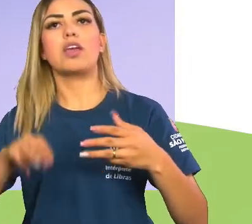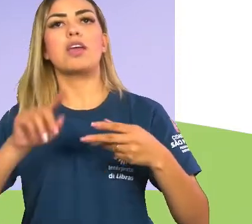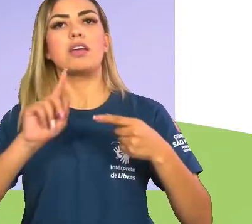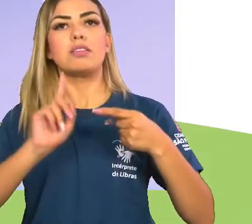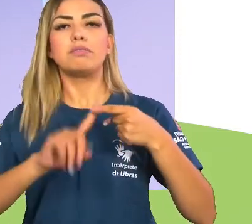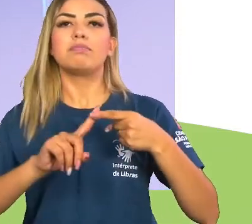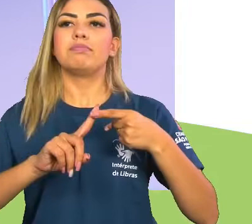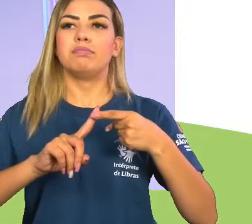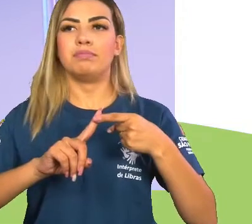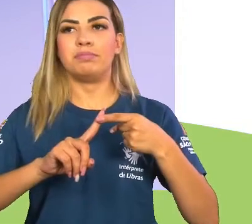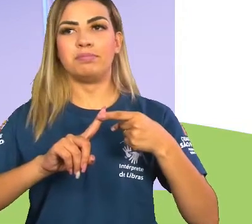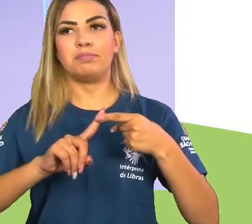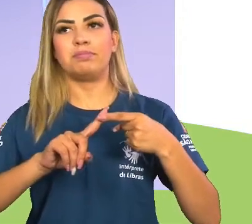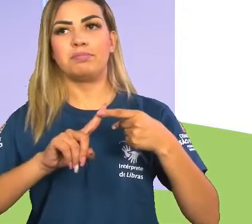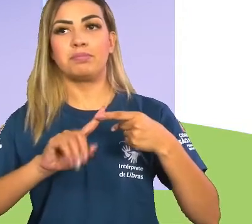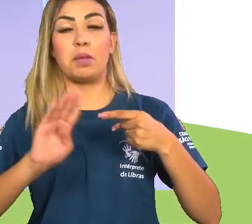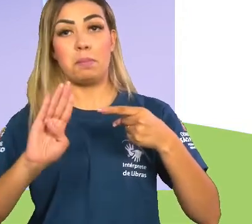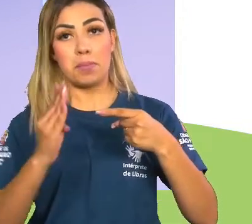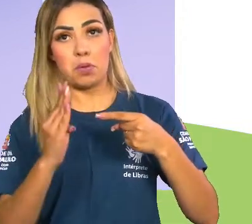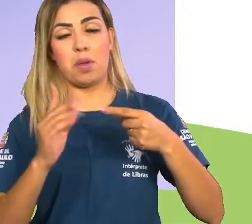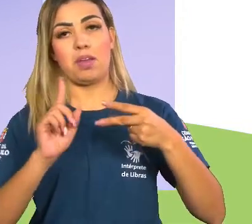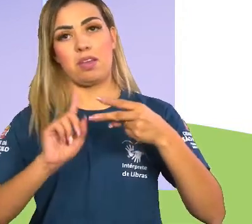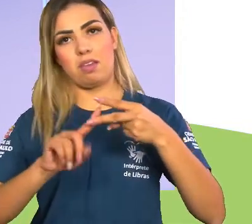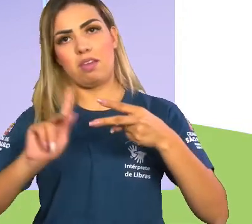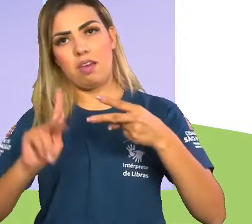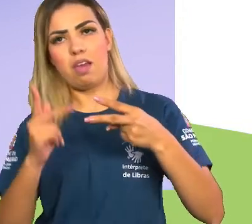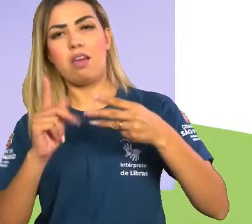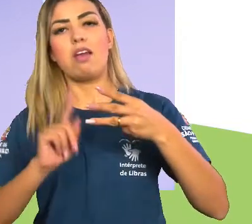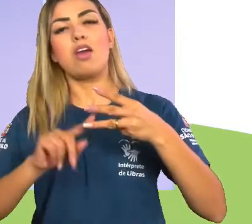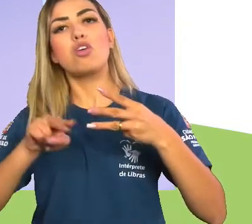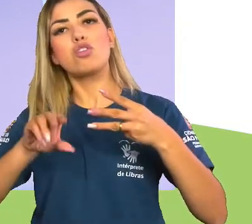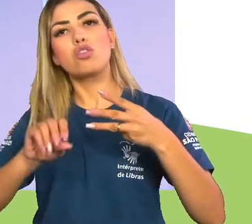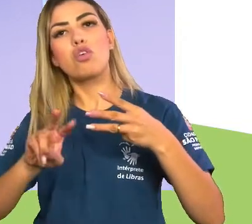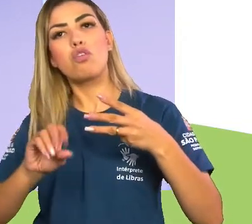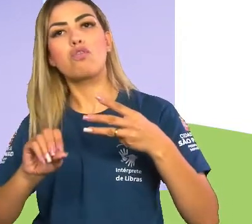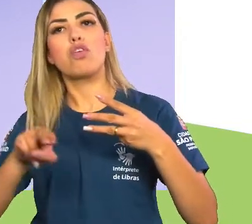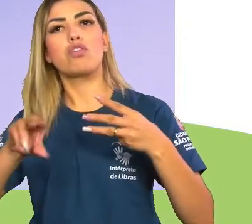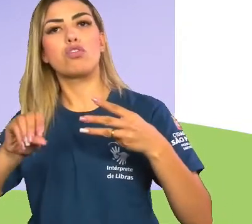Ingelheim, Biomarin, Vertex, Novo Nordisk,